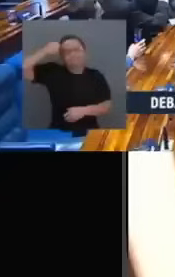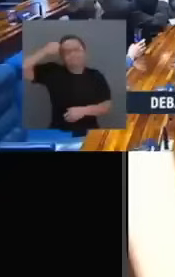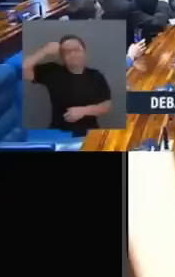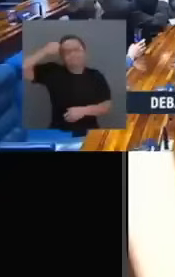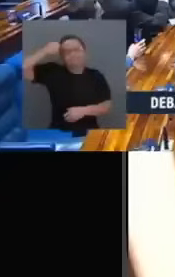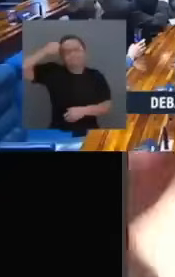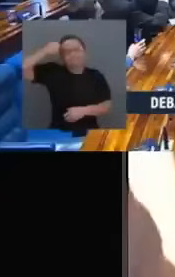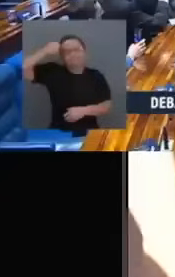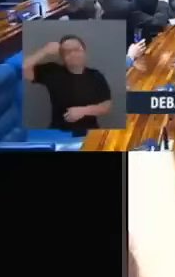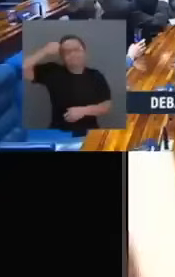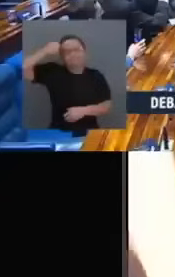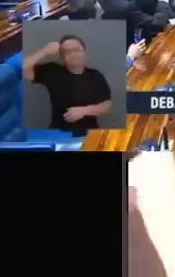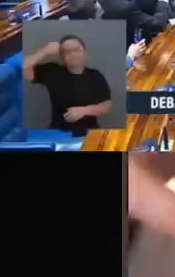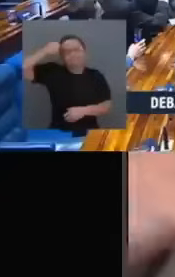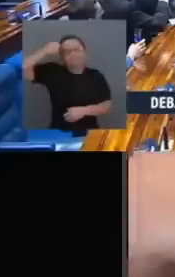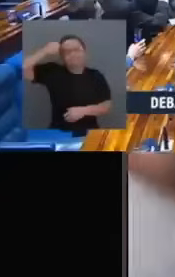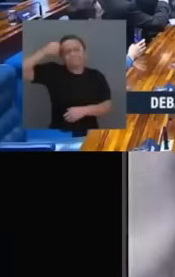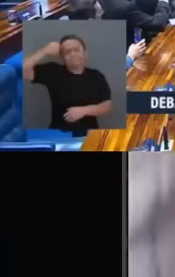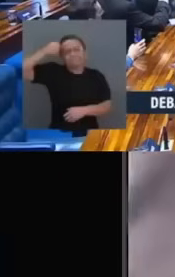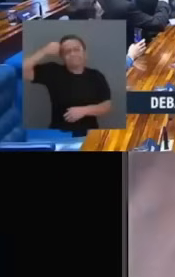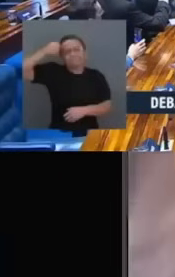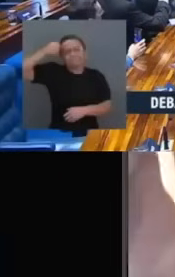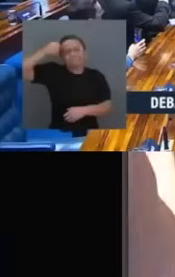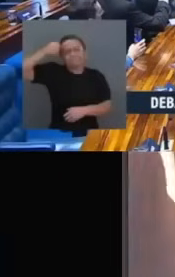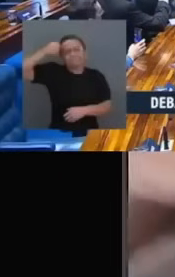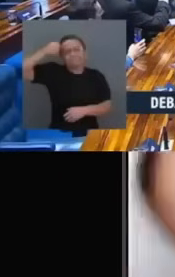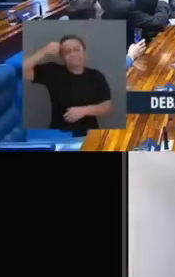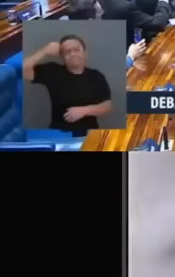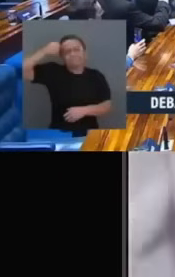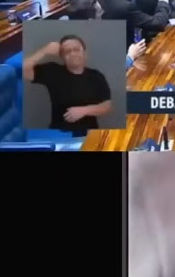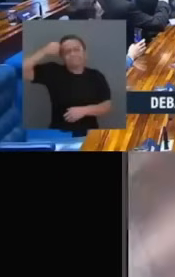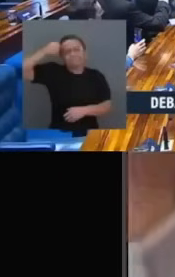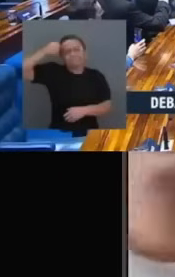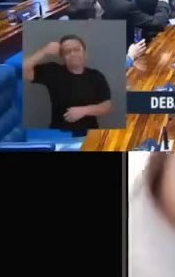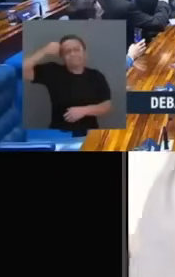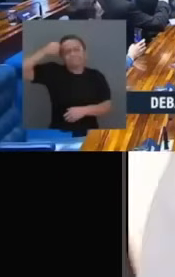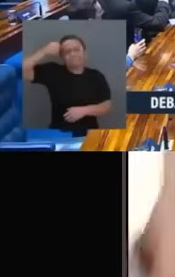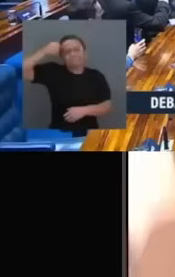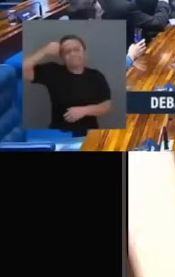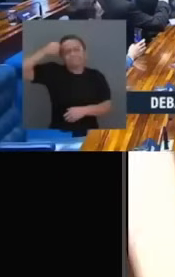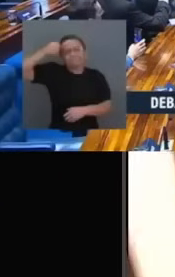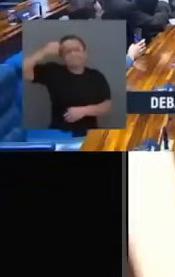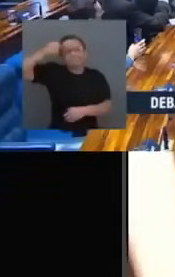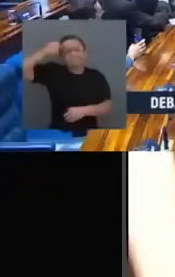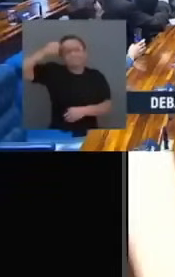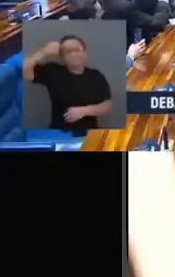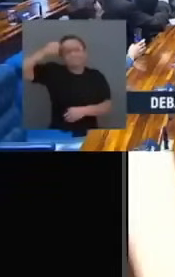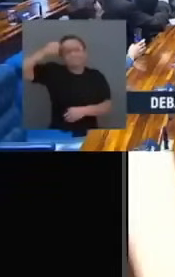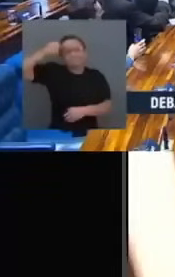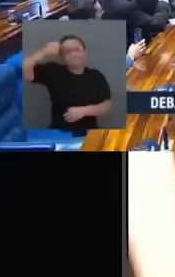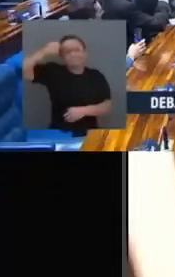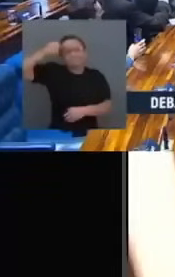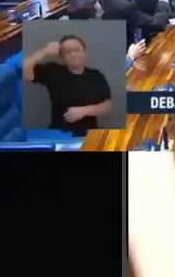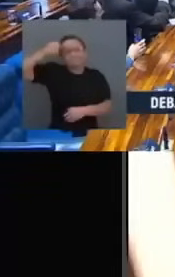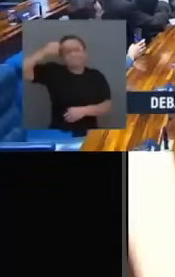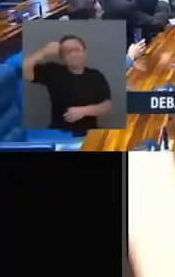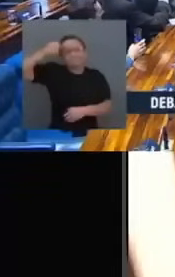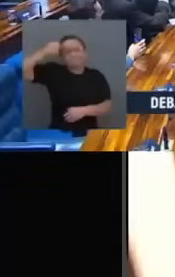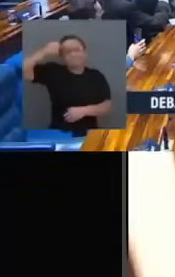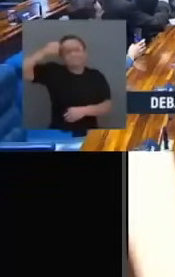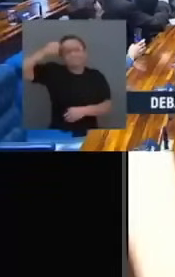Gente, olha o tipo de... Olha isso! O tipo de contexto em que ela coloca um